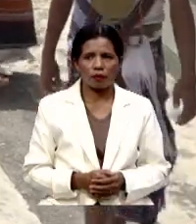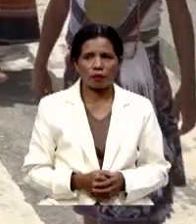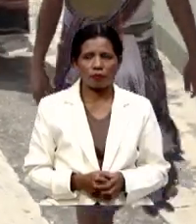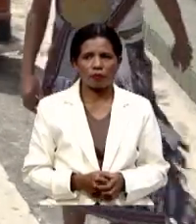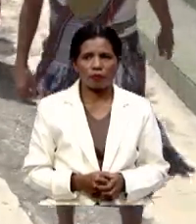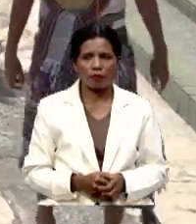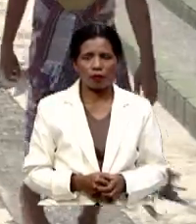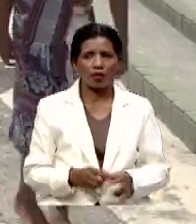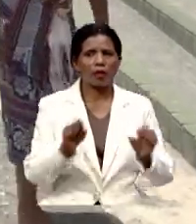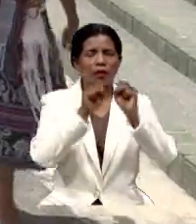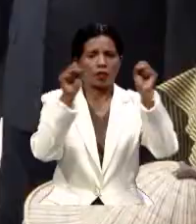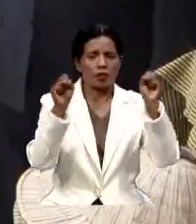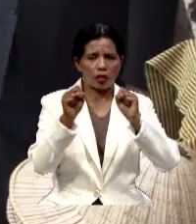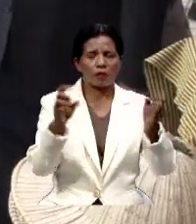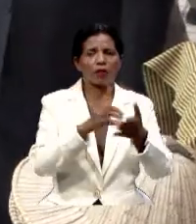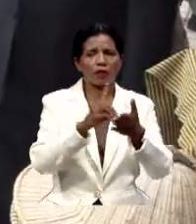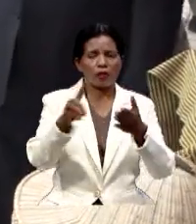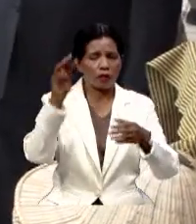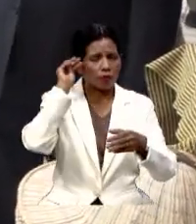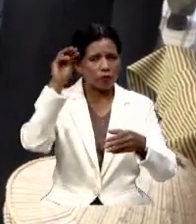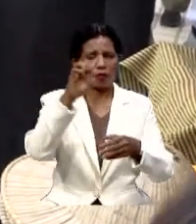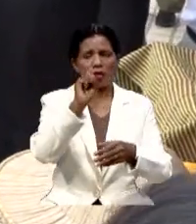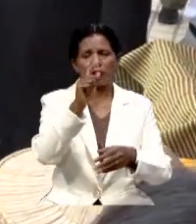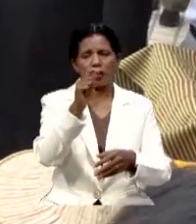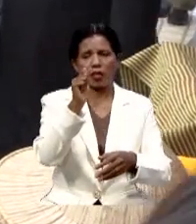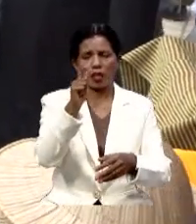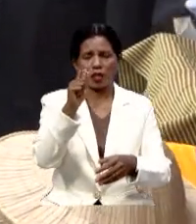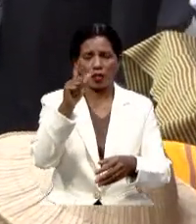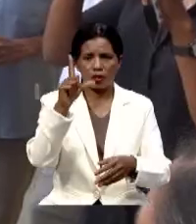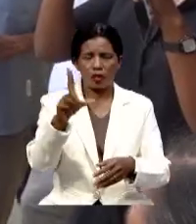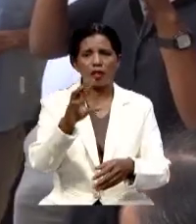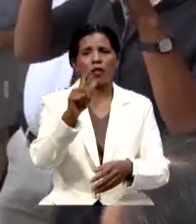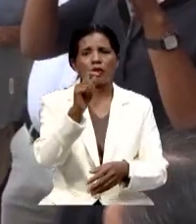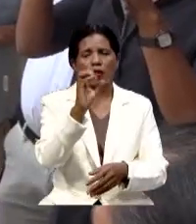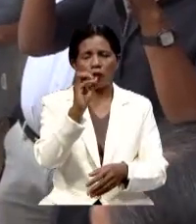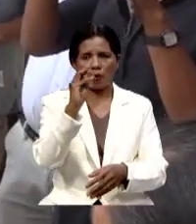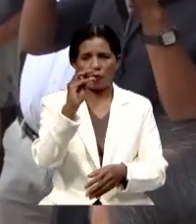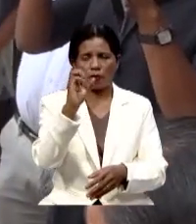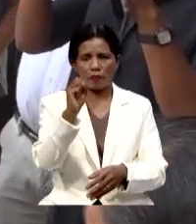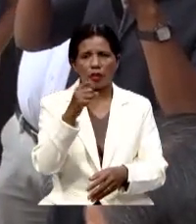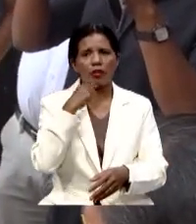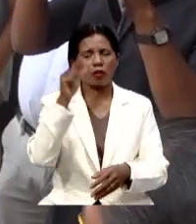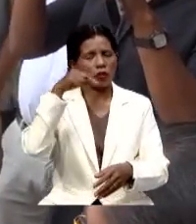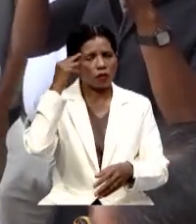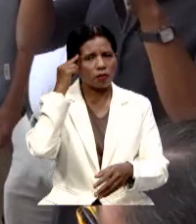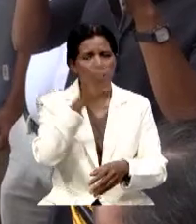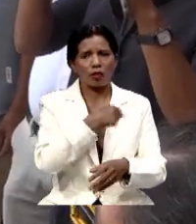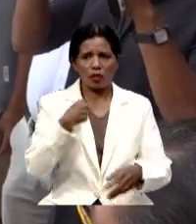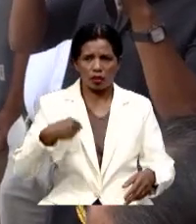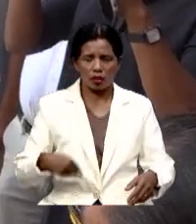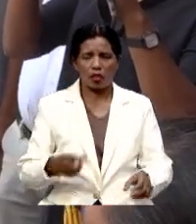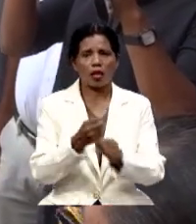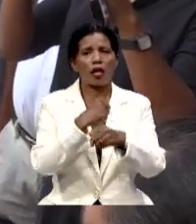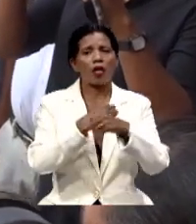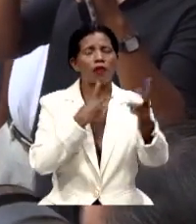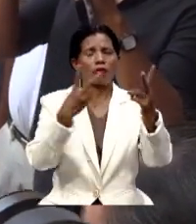Ia sábado semana nem ministro administração estatal Tomás do Rogério Cabral, no governador província Hunan, China, ala visita